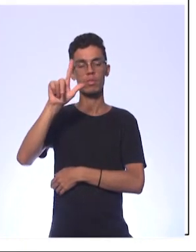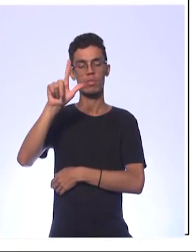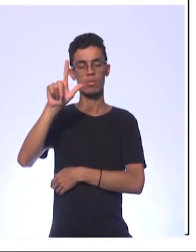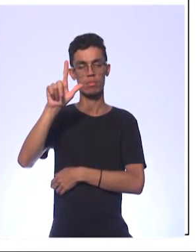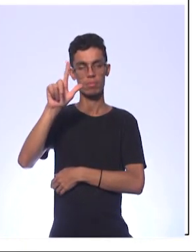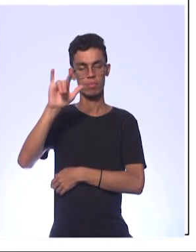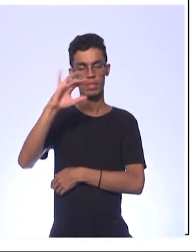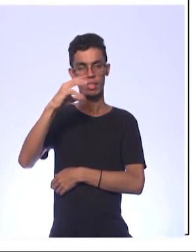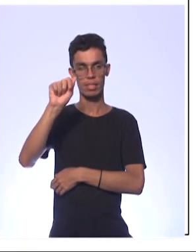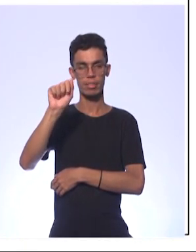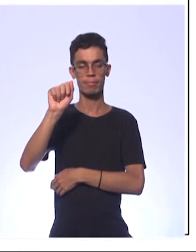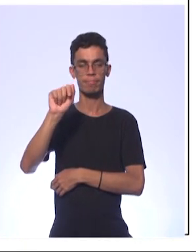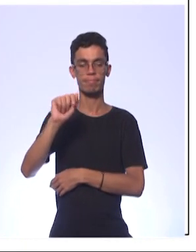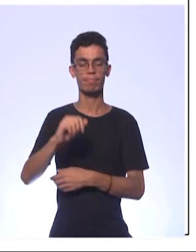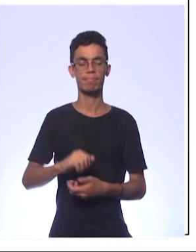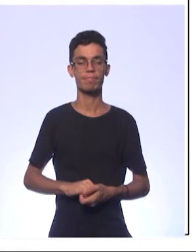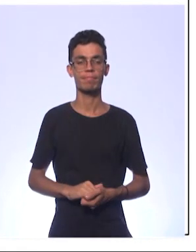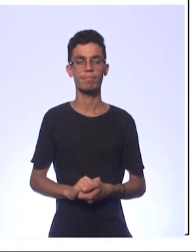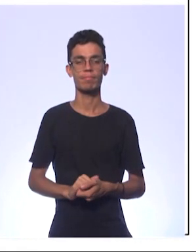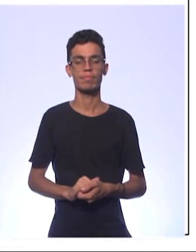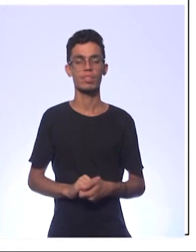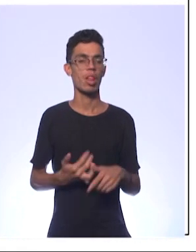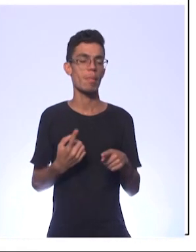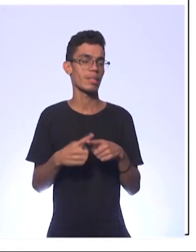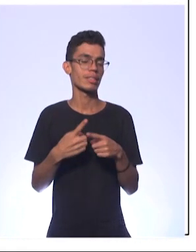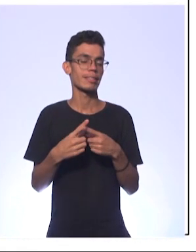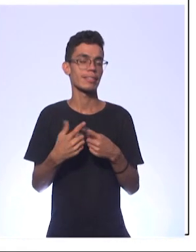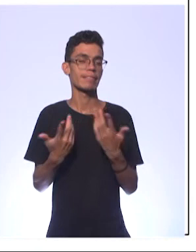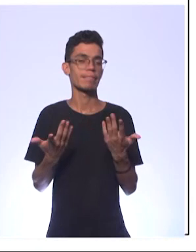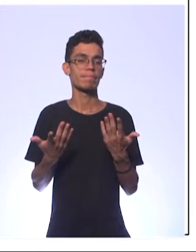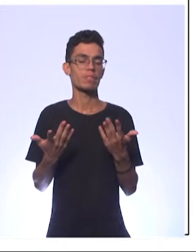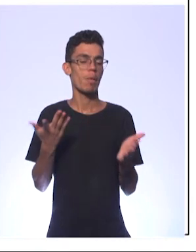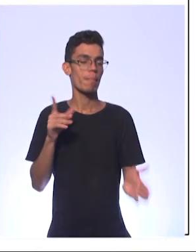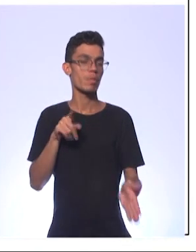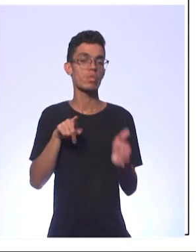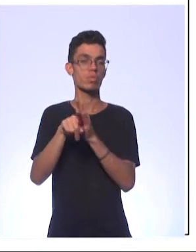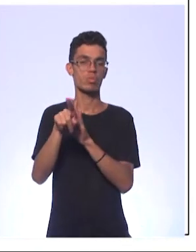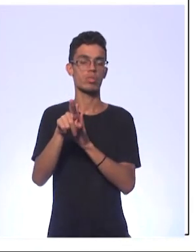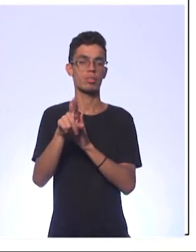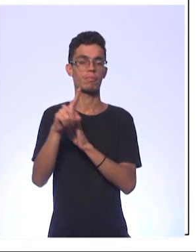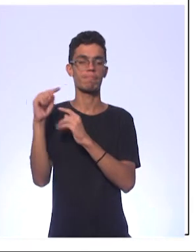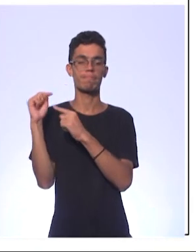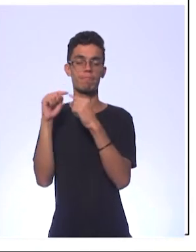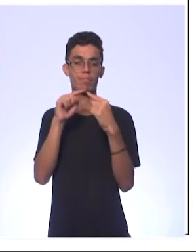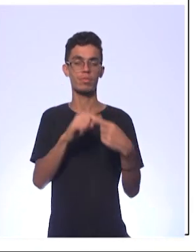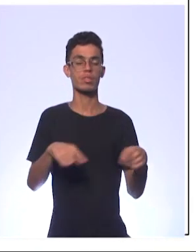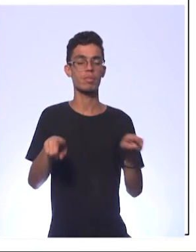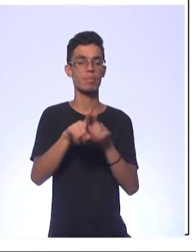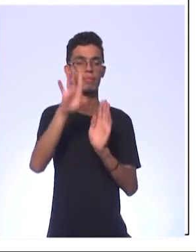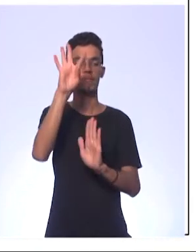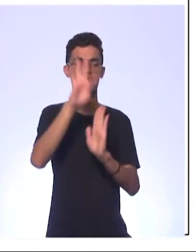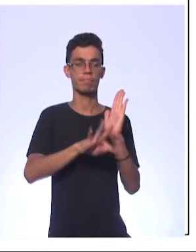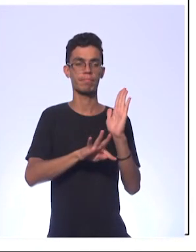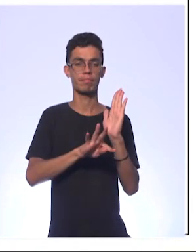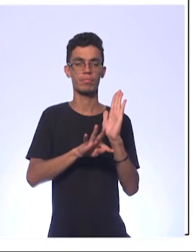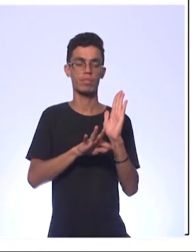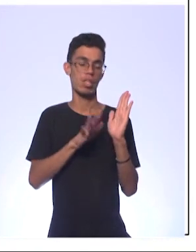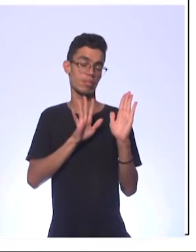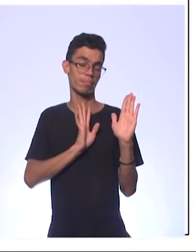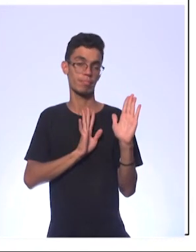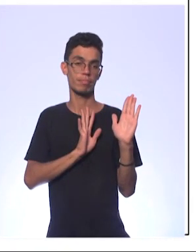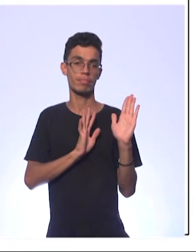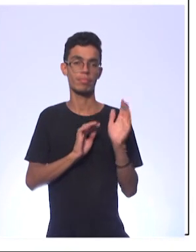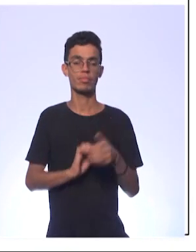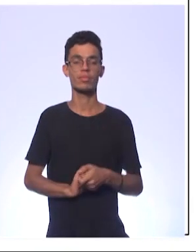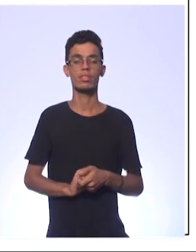evidência, e há algo de específico, porque ela é baseada no quê? Numa pergunta e em um determinado texto.